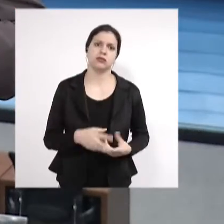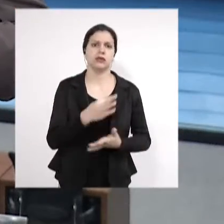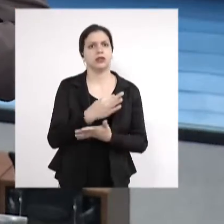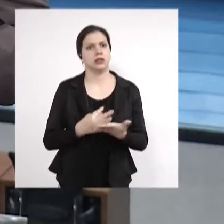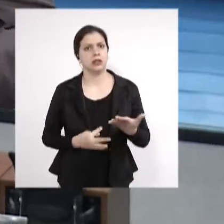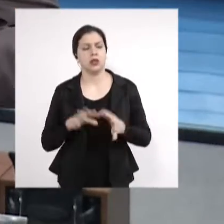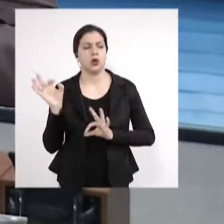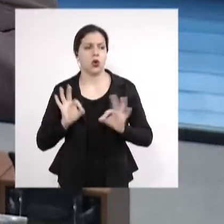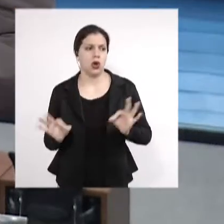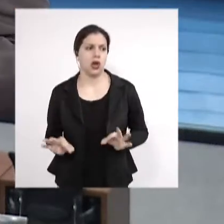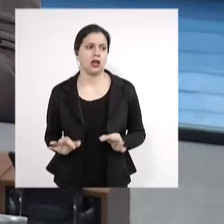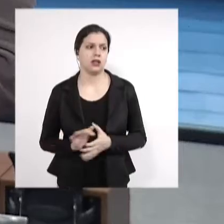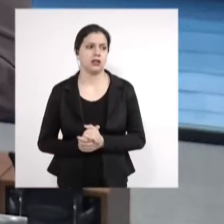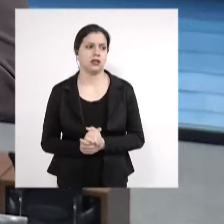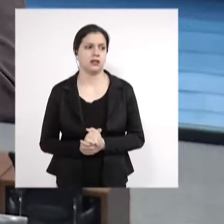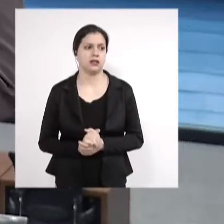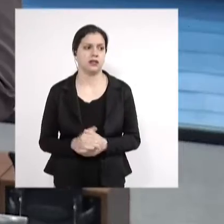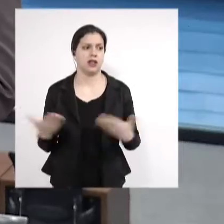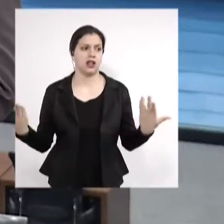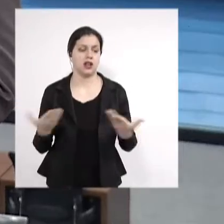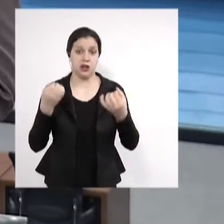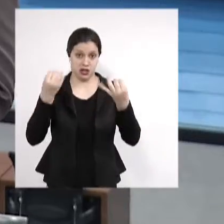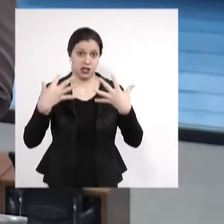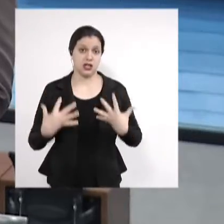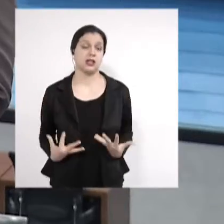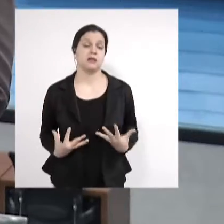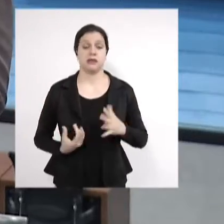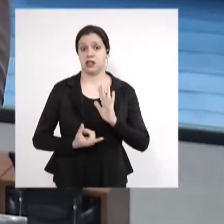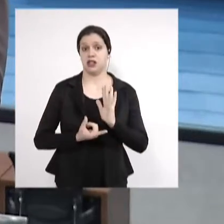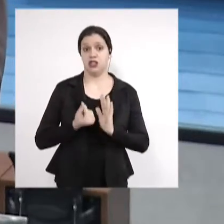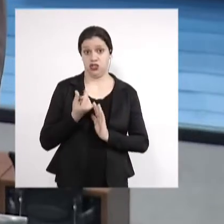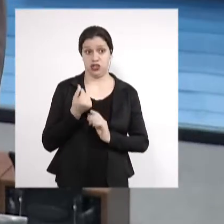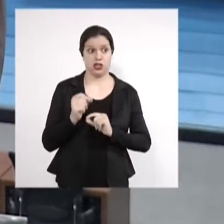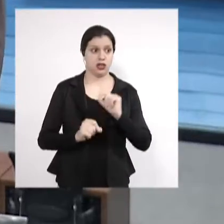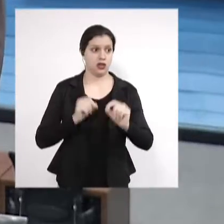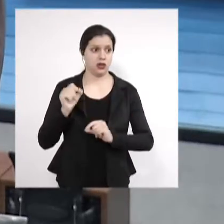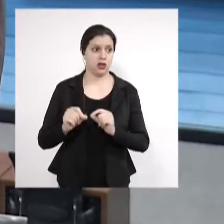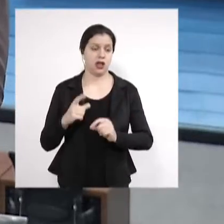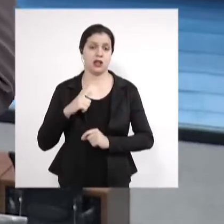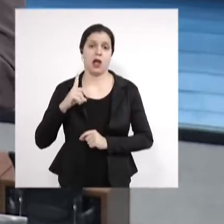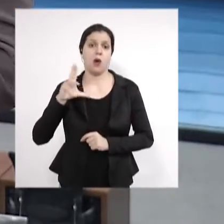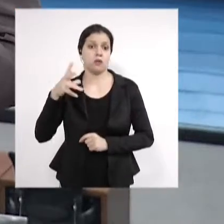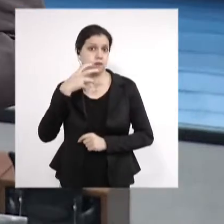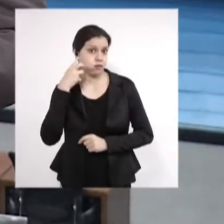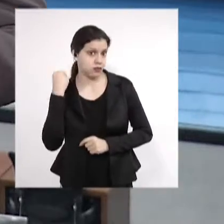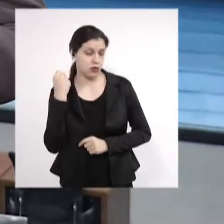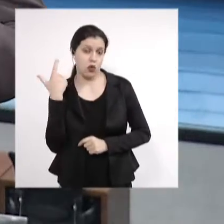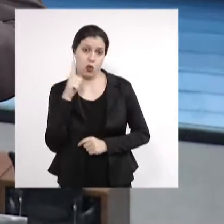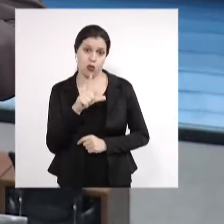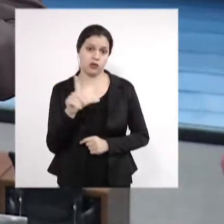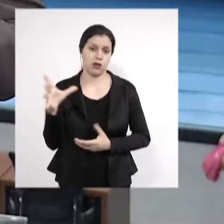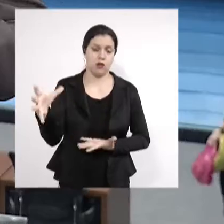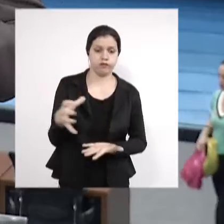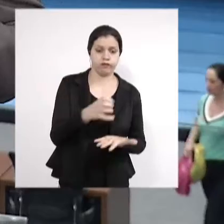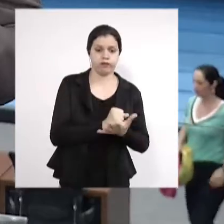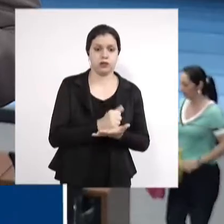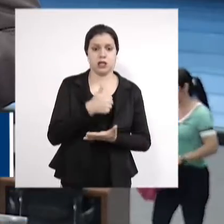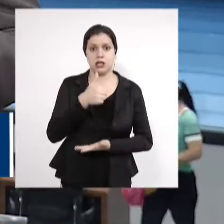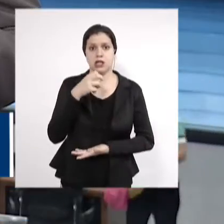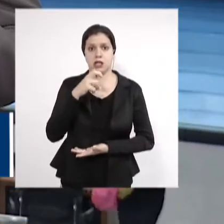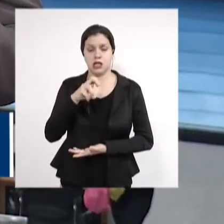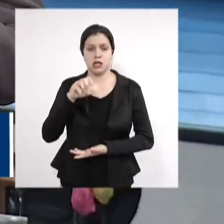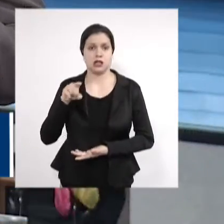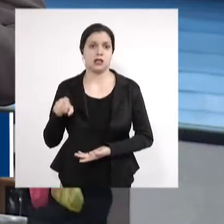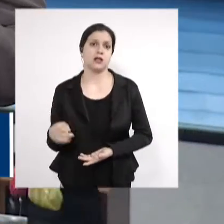governo quer gastar. Agora vamos falar do dinheiro. Programas. É verdade. A arrecadação prevista, Maritê, é de 15